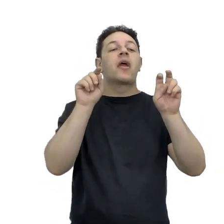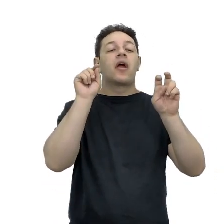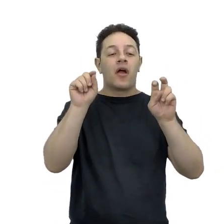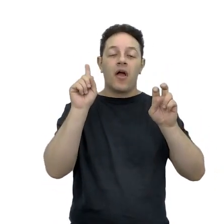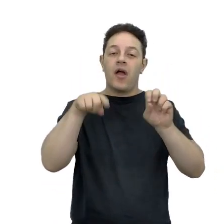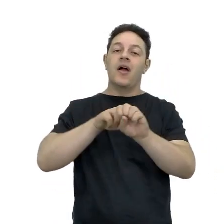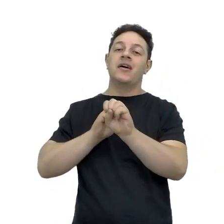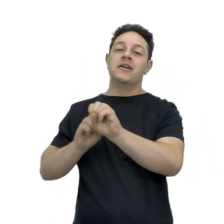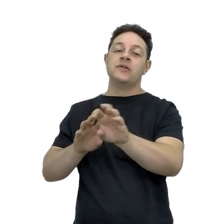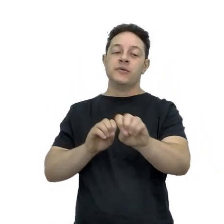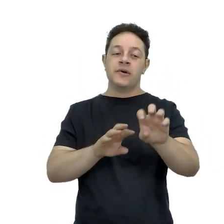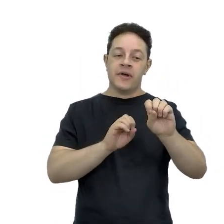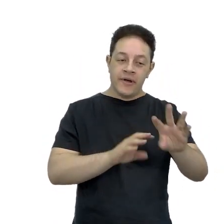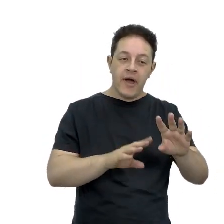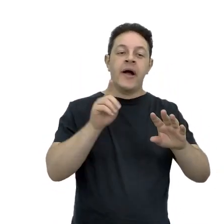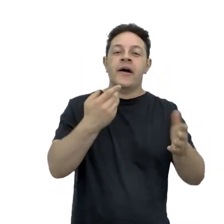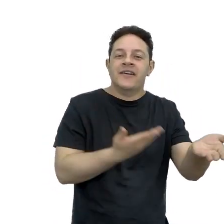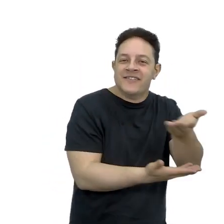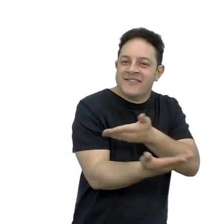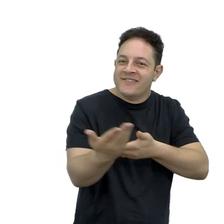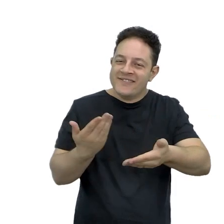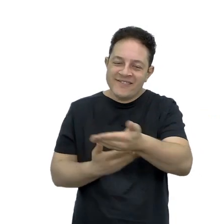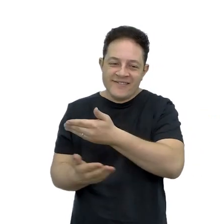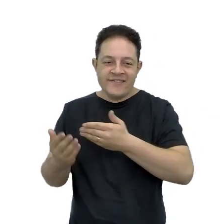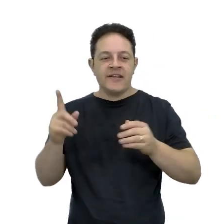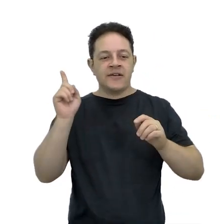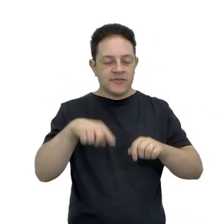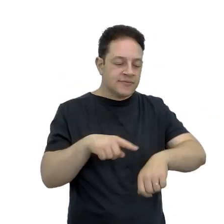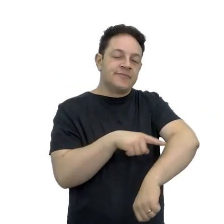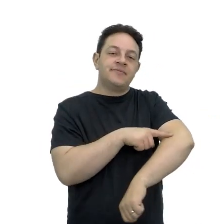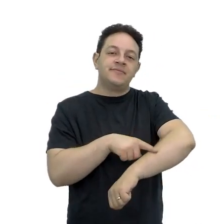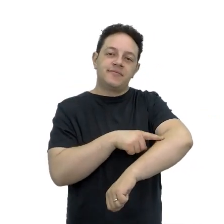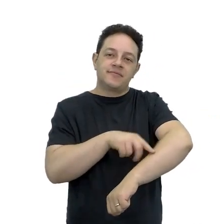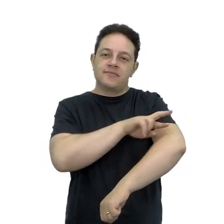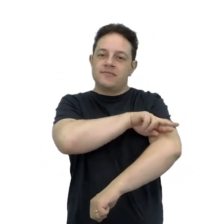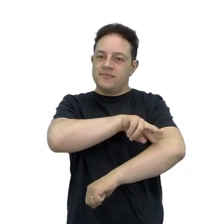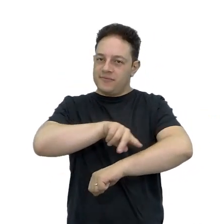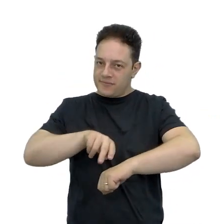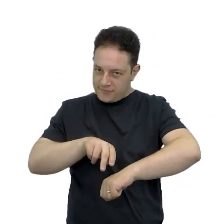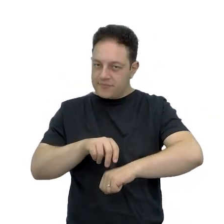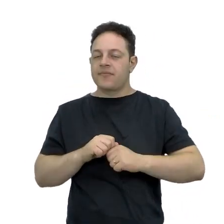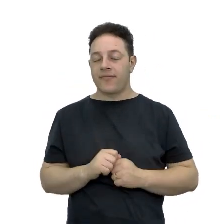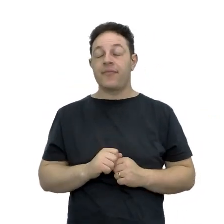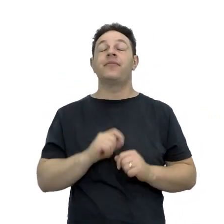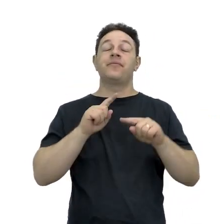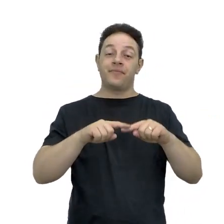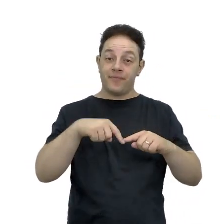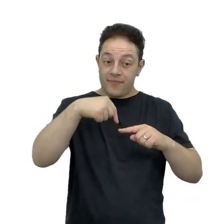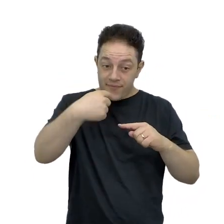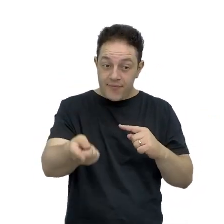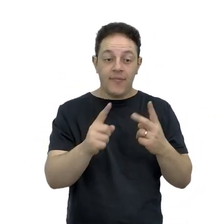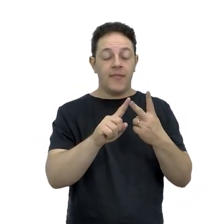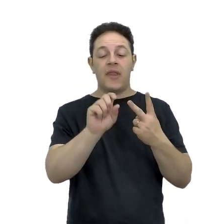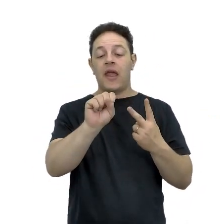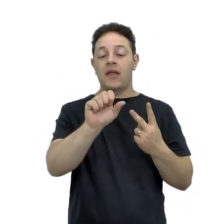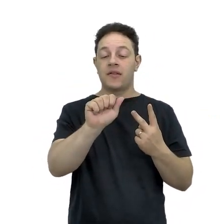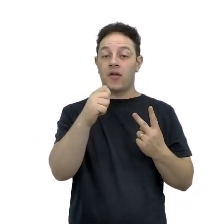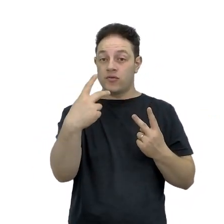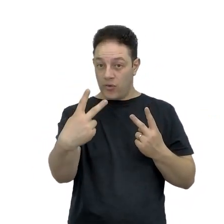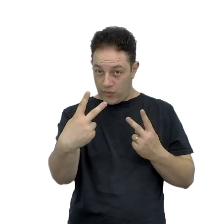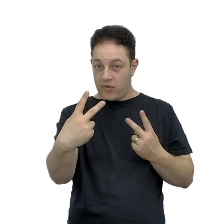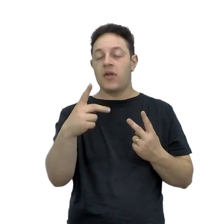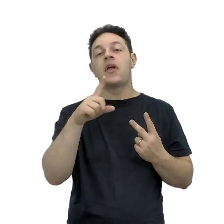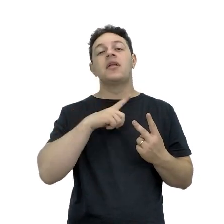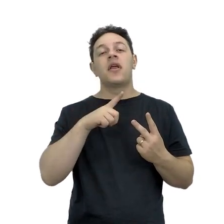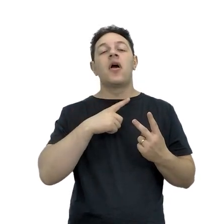da educação nas relações étnico-raciais. Em seguida, na SA2,